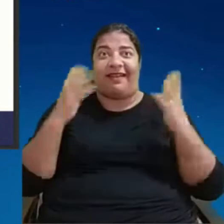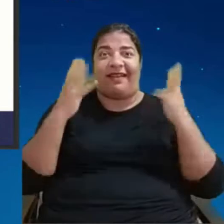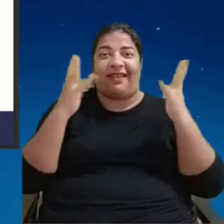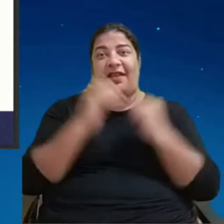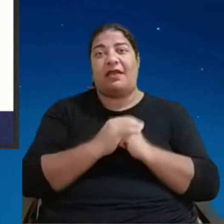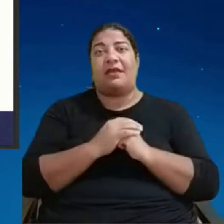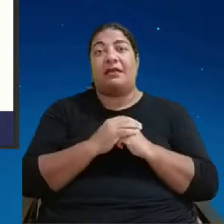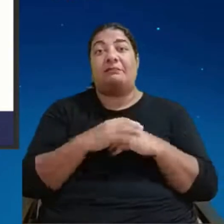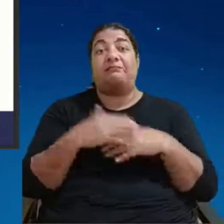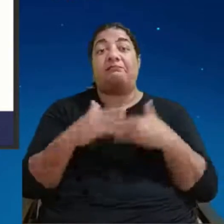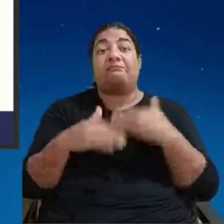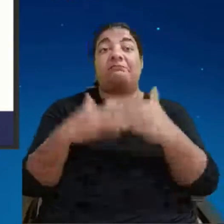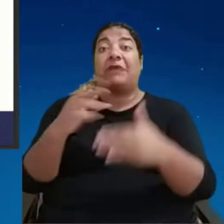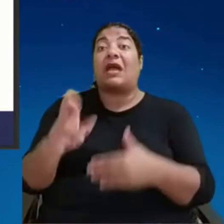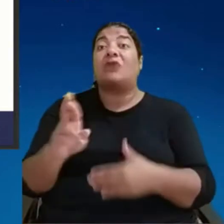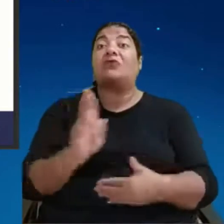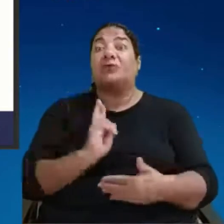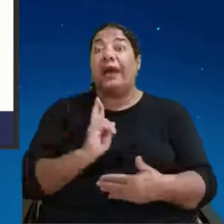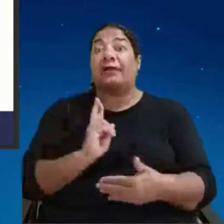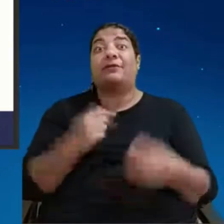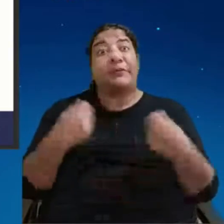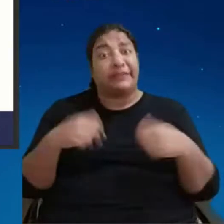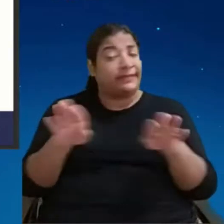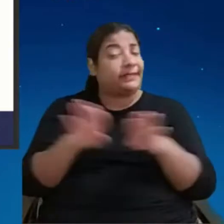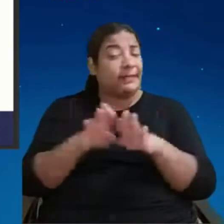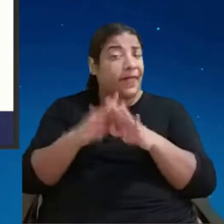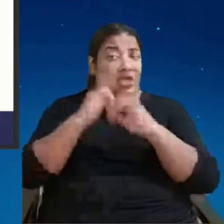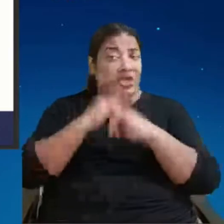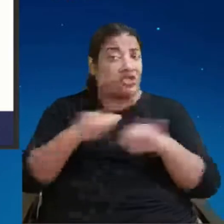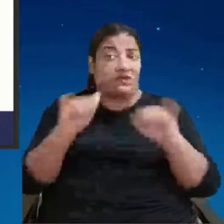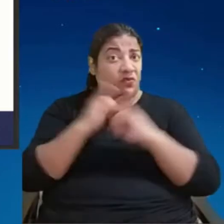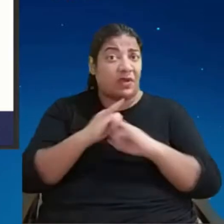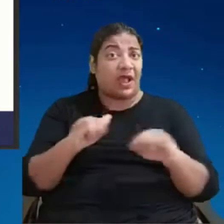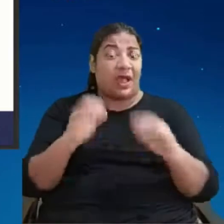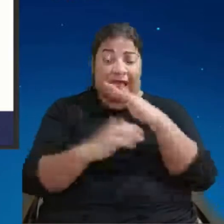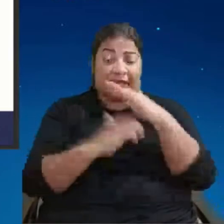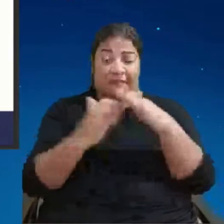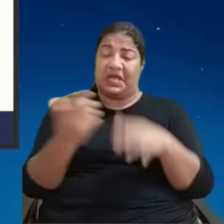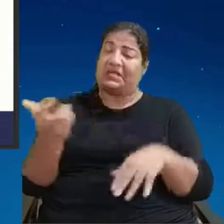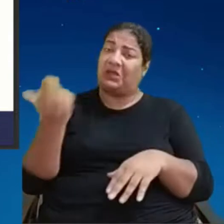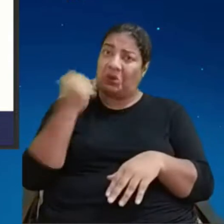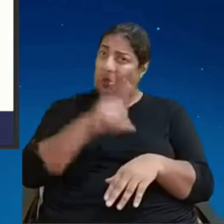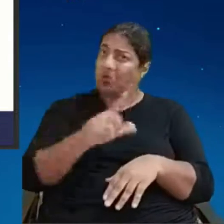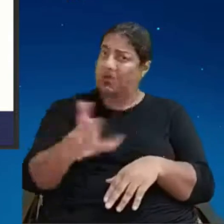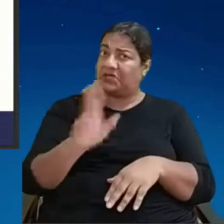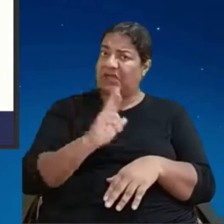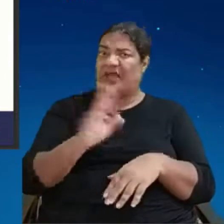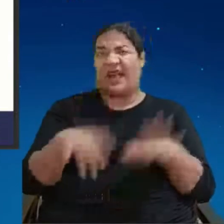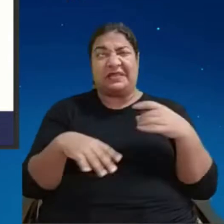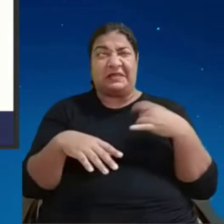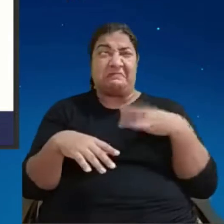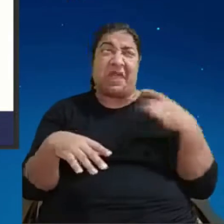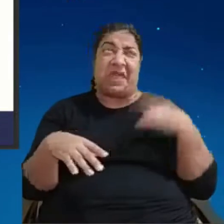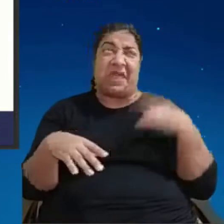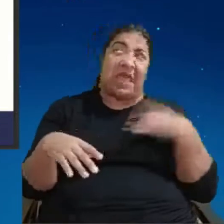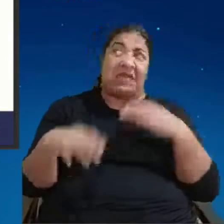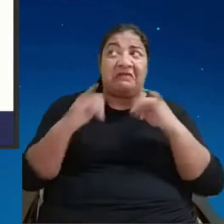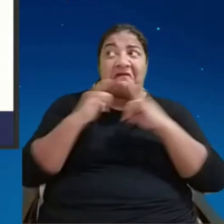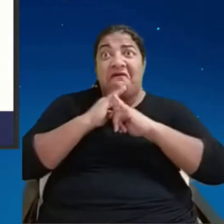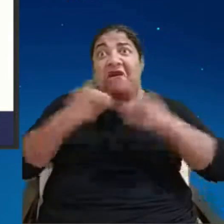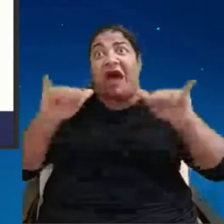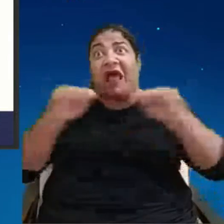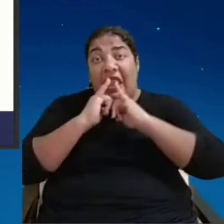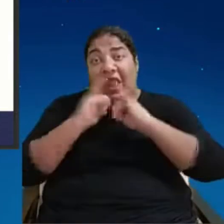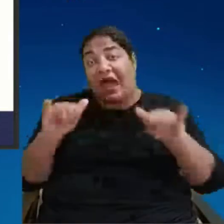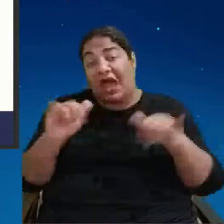né? Precisamos divulgar os resultados da companhia. Às vezes temos medo. Ah, Marisa, temos medo de divulgar os resultados. Não